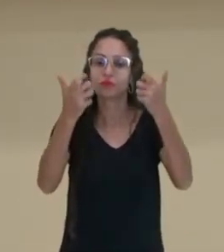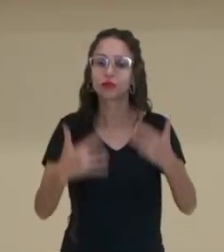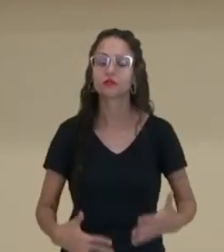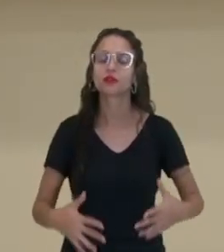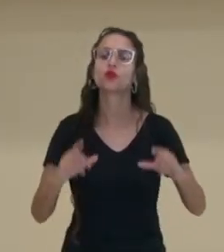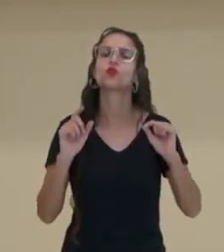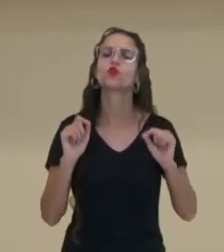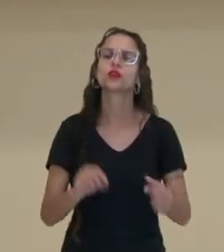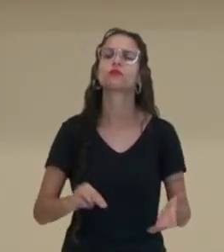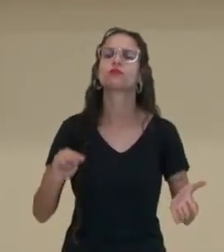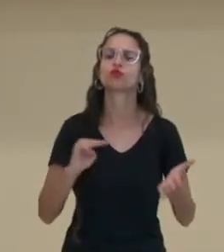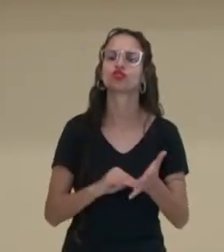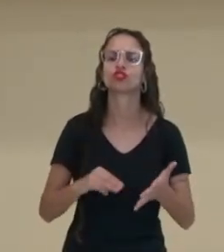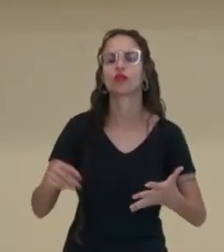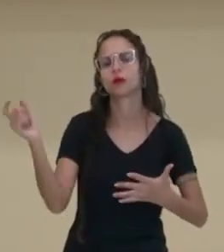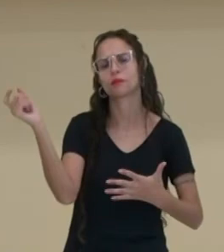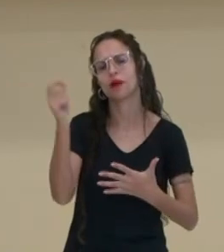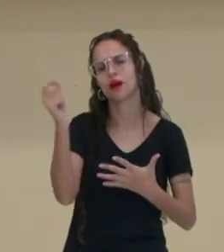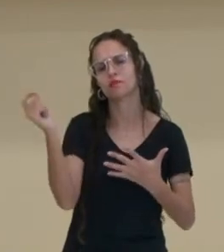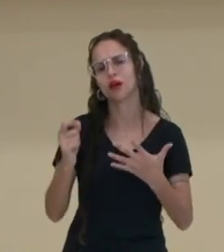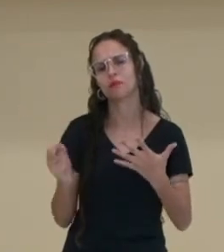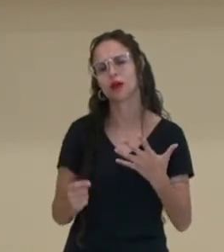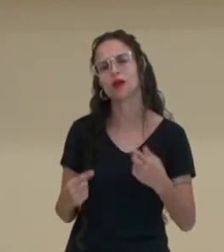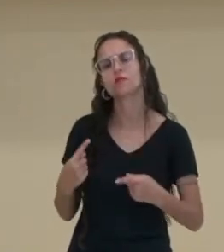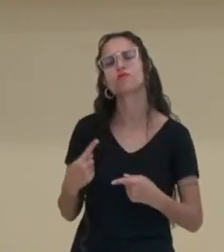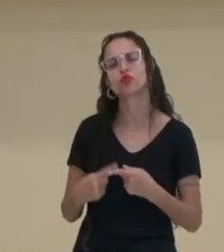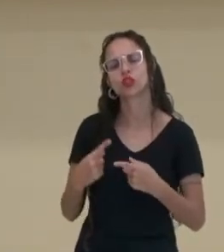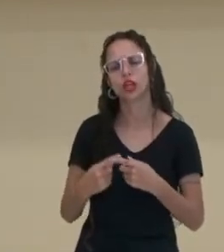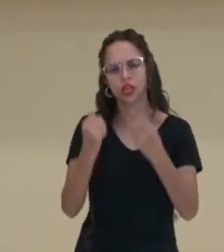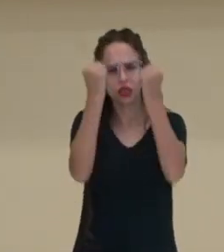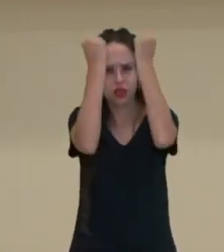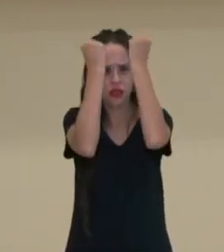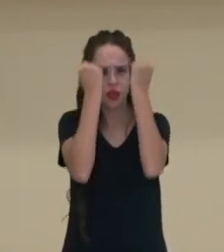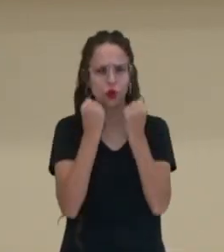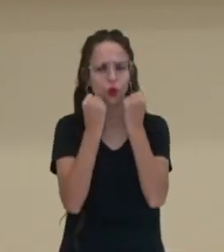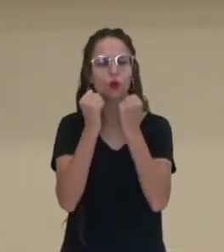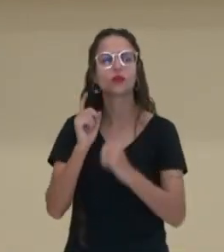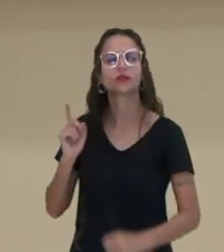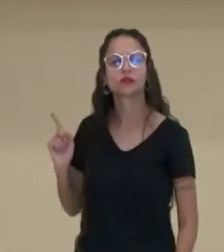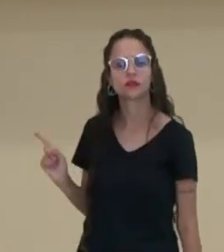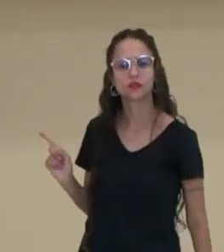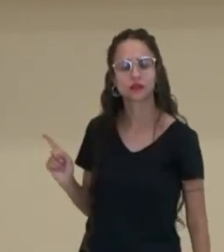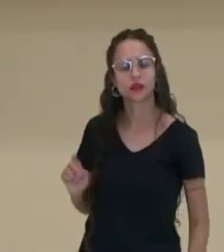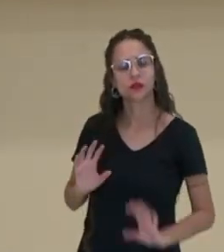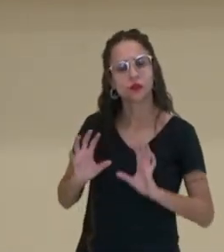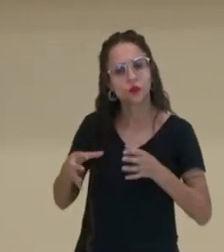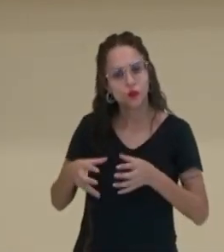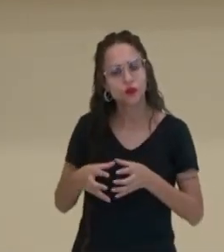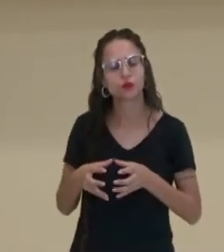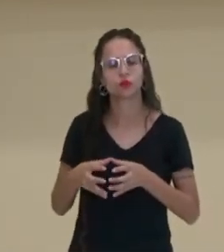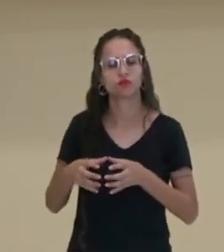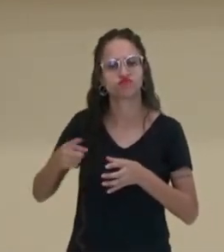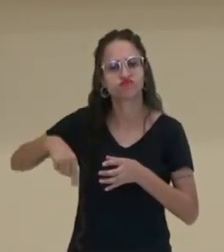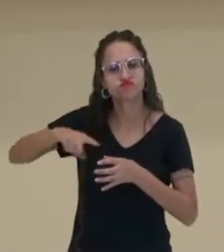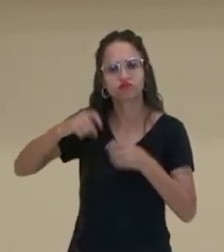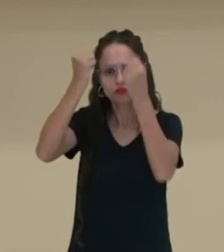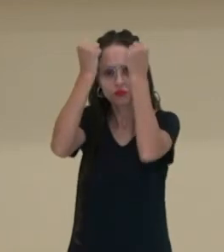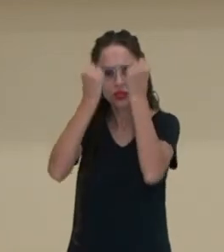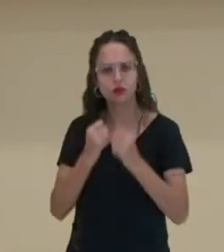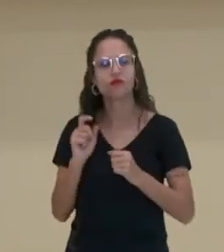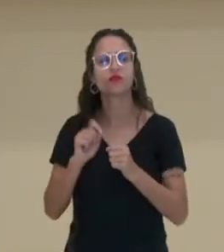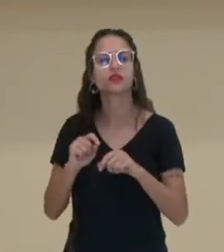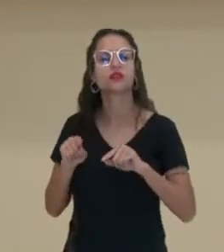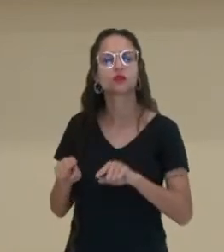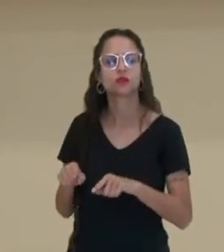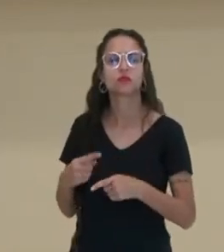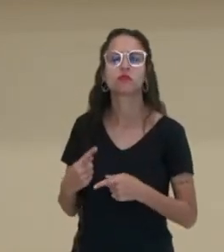os motivos que fizeram com que terroristas, né, de grupos terroristas, fizessem aquilo e